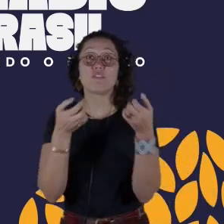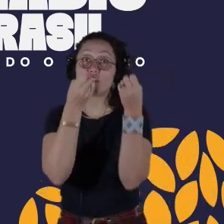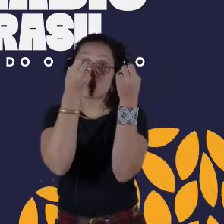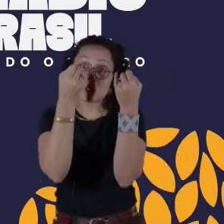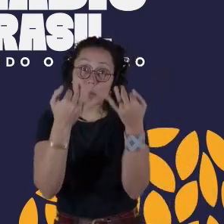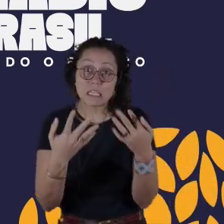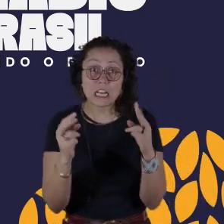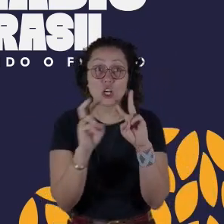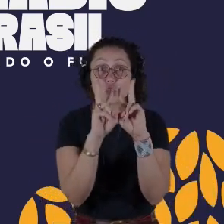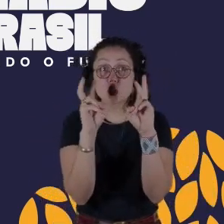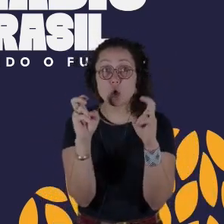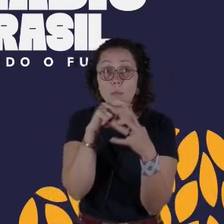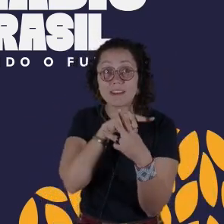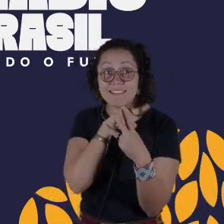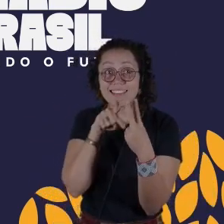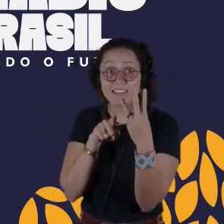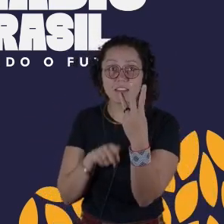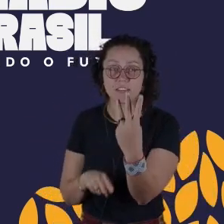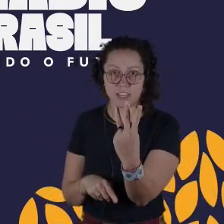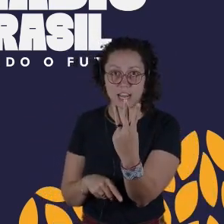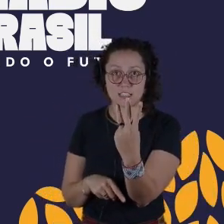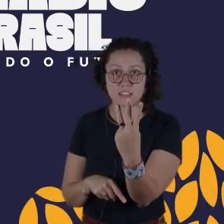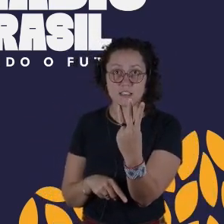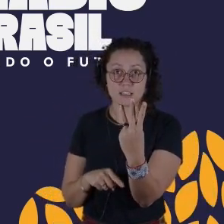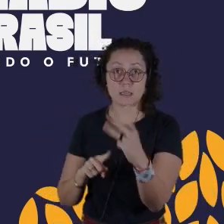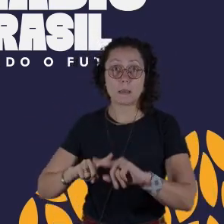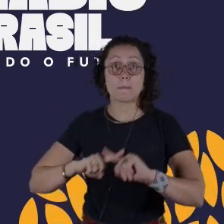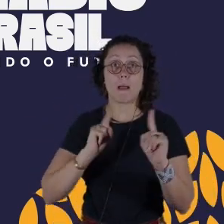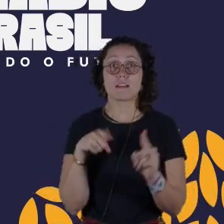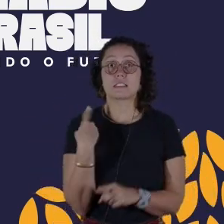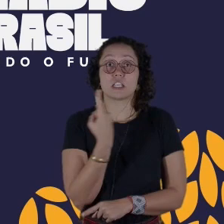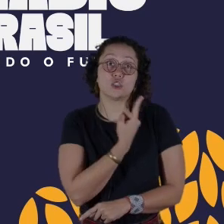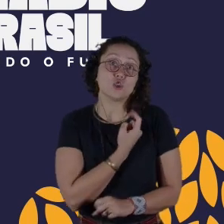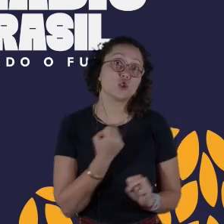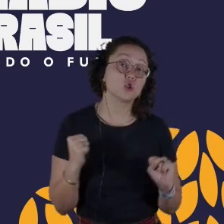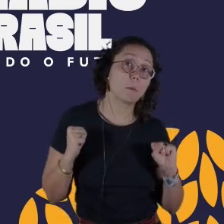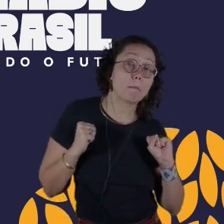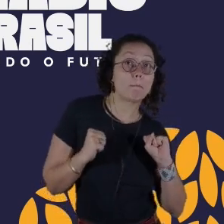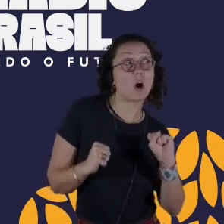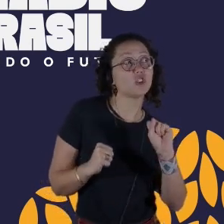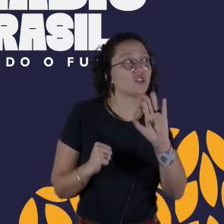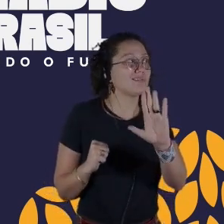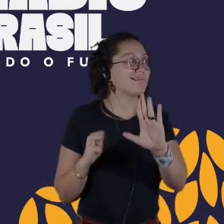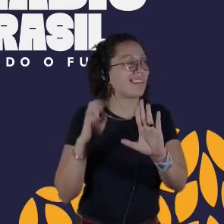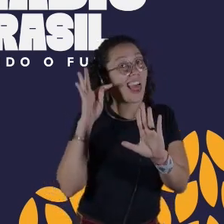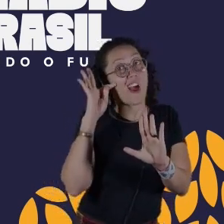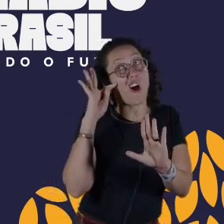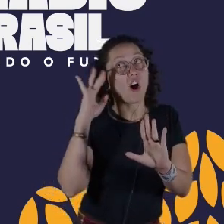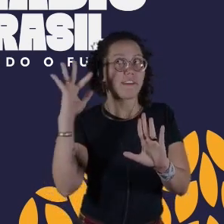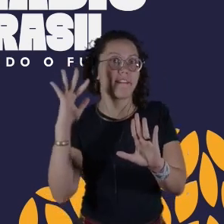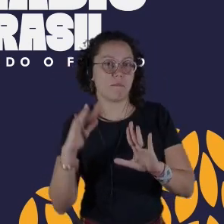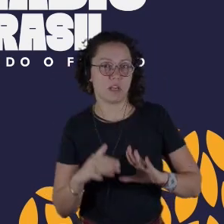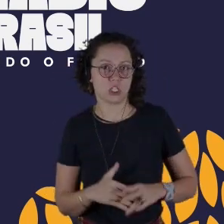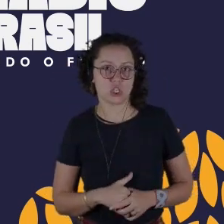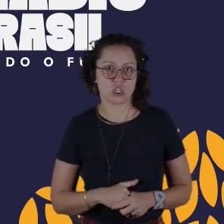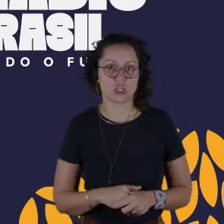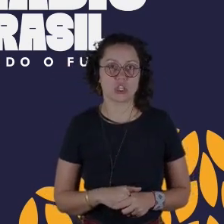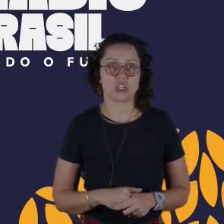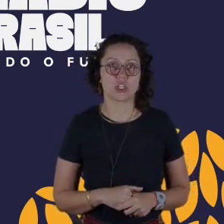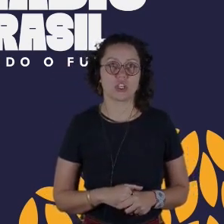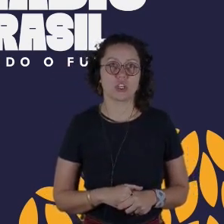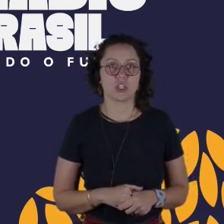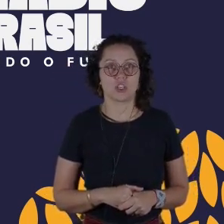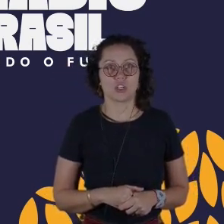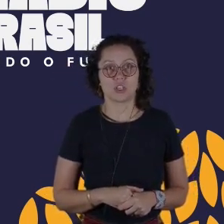3. Mas olha, nós poderíamos trabalhar, teoricamente, com